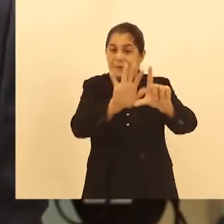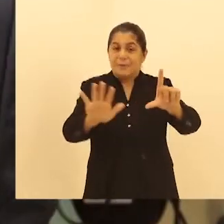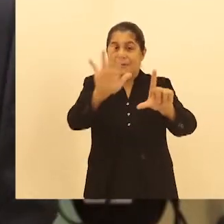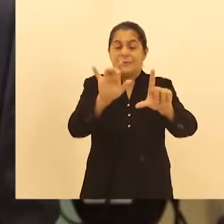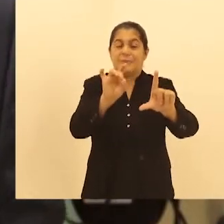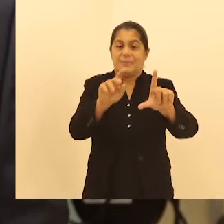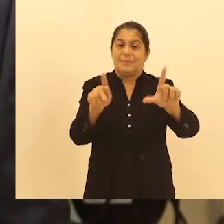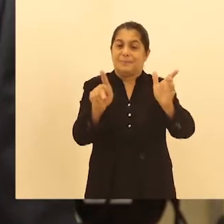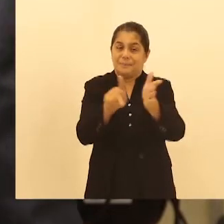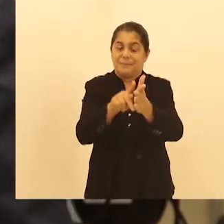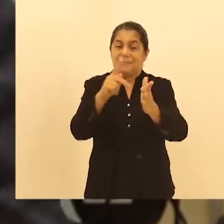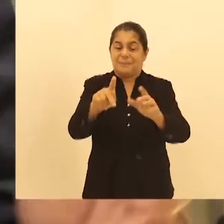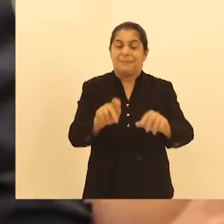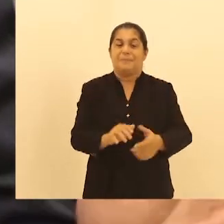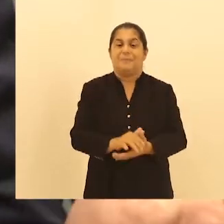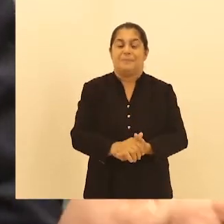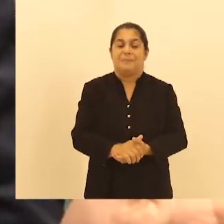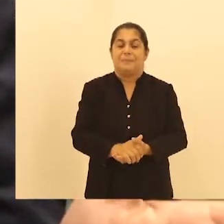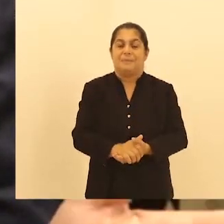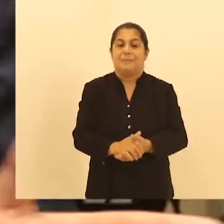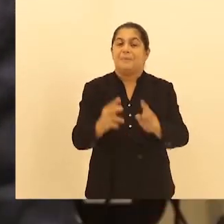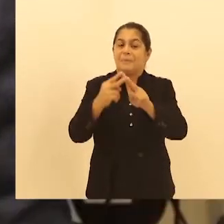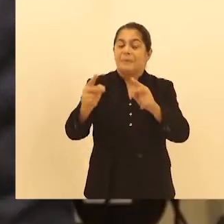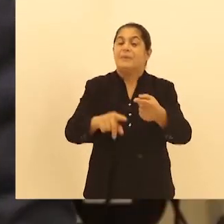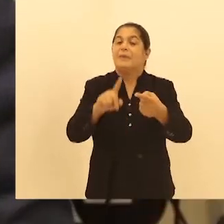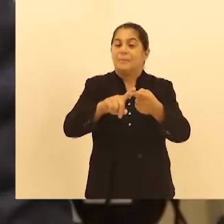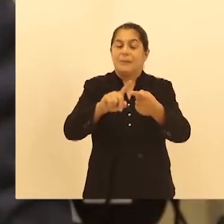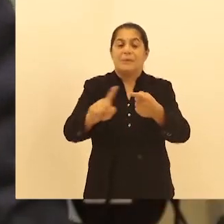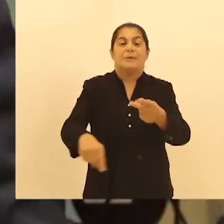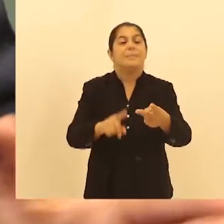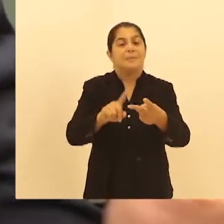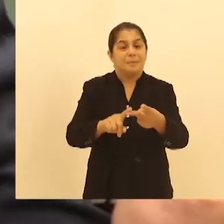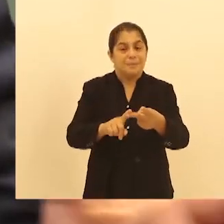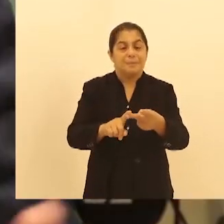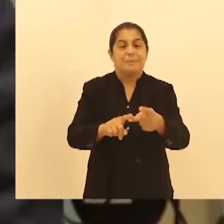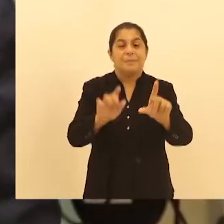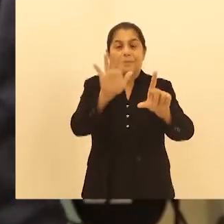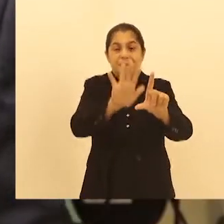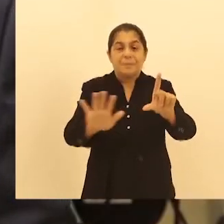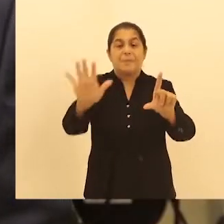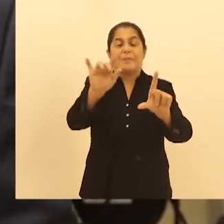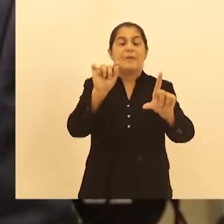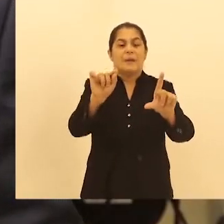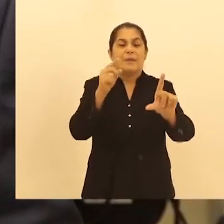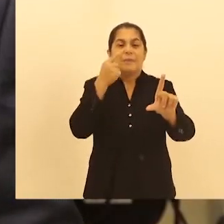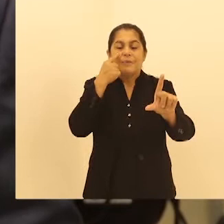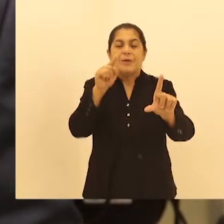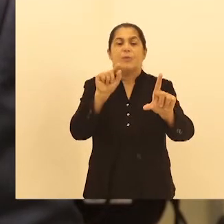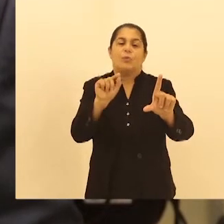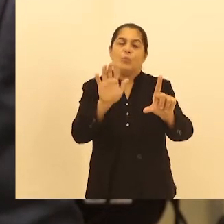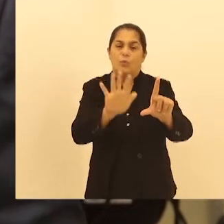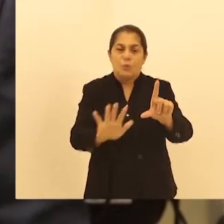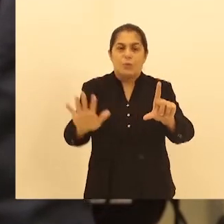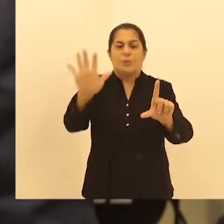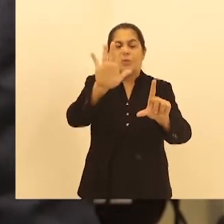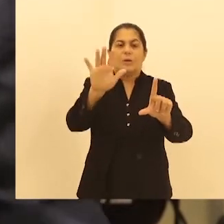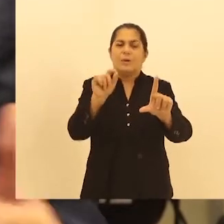digital segundo tem a questão da isonomia através desta plataforma nós vamos conseguir